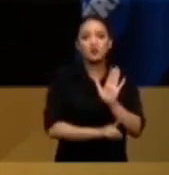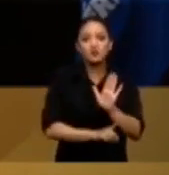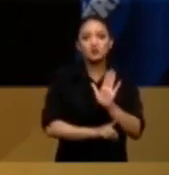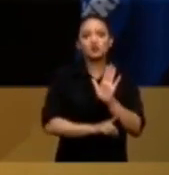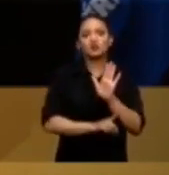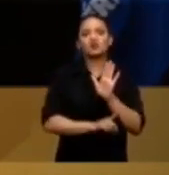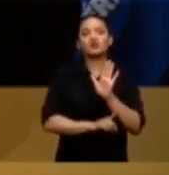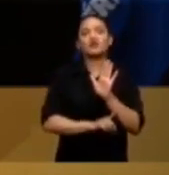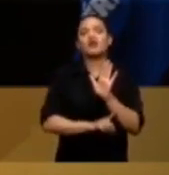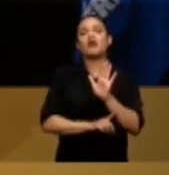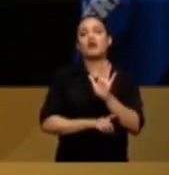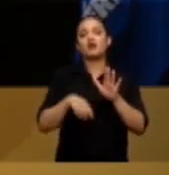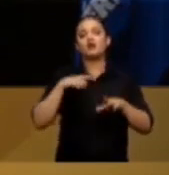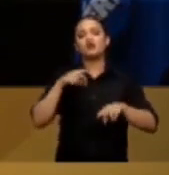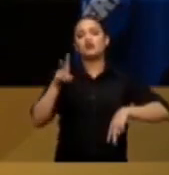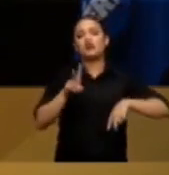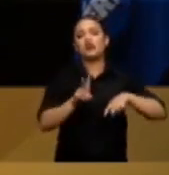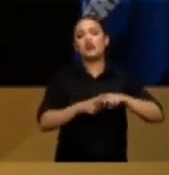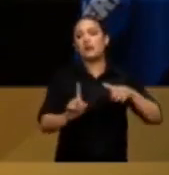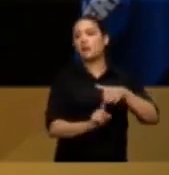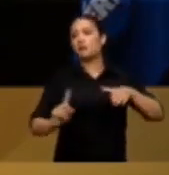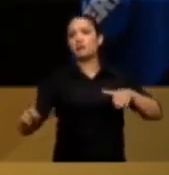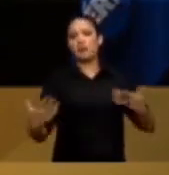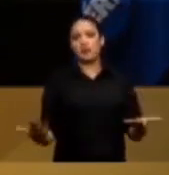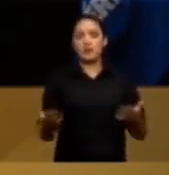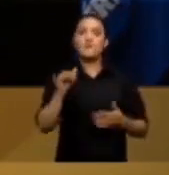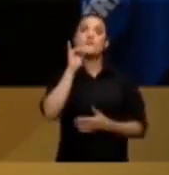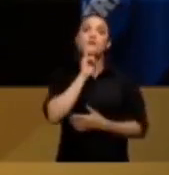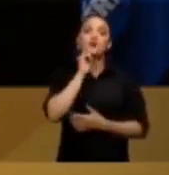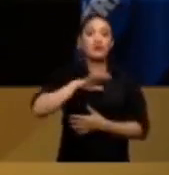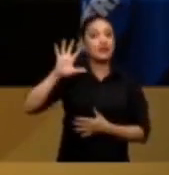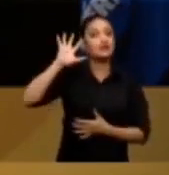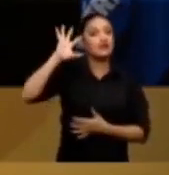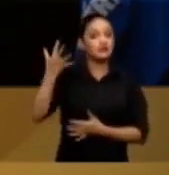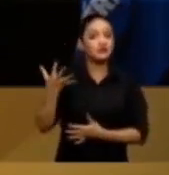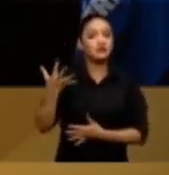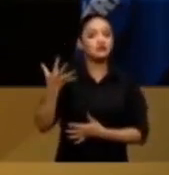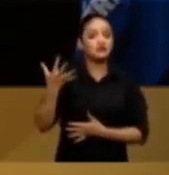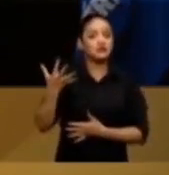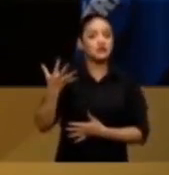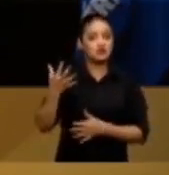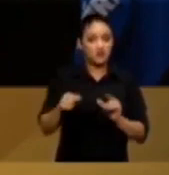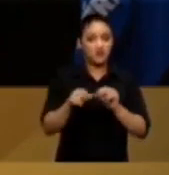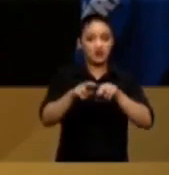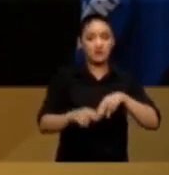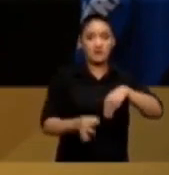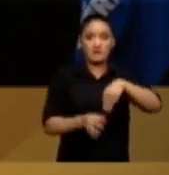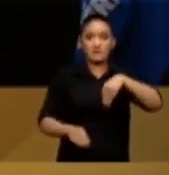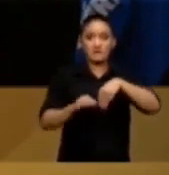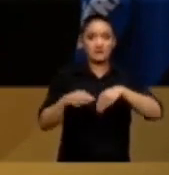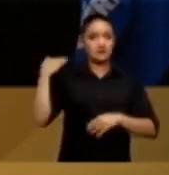pessoa presa. Por exemplo, nas decisões proferidas pela ministra Carmen Lúcia, no HC